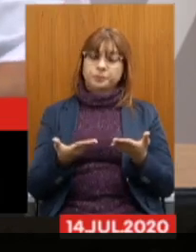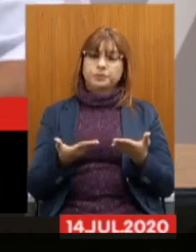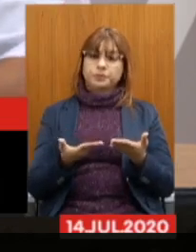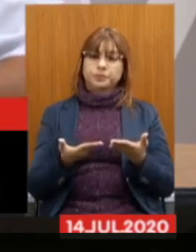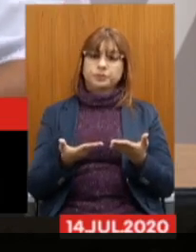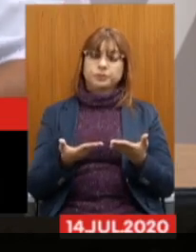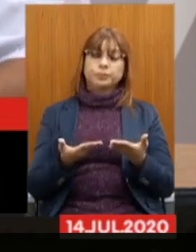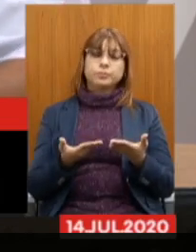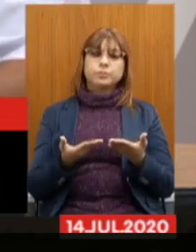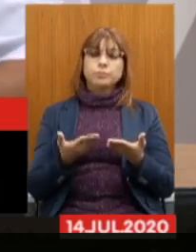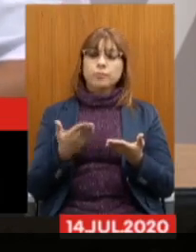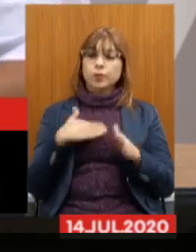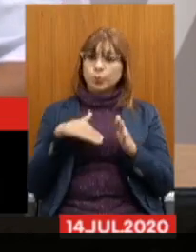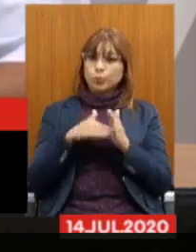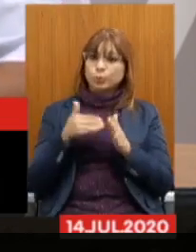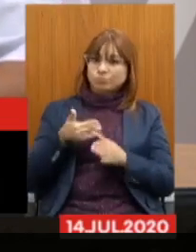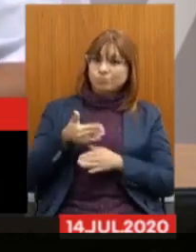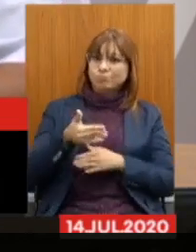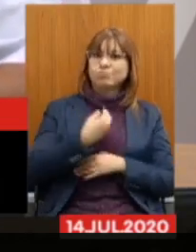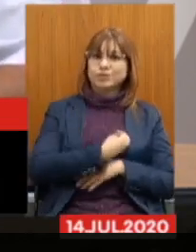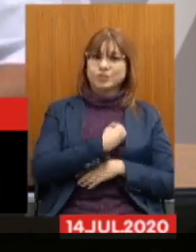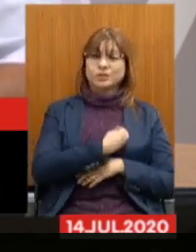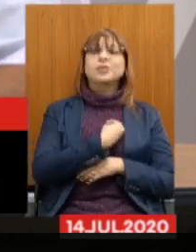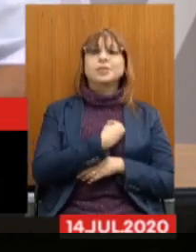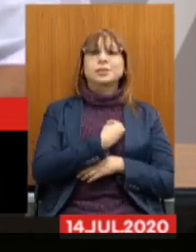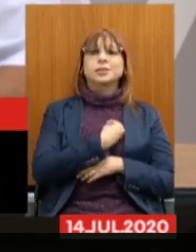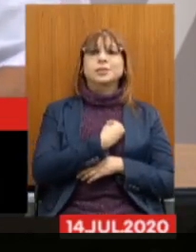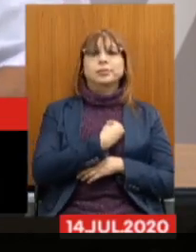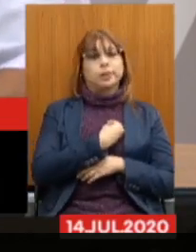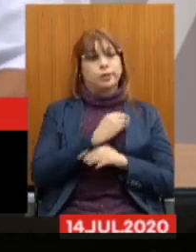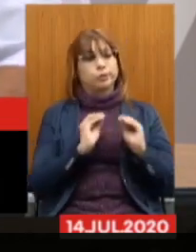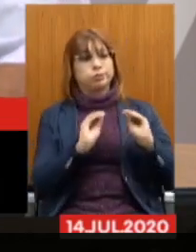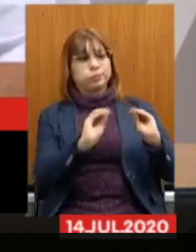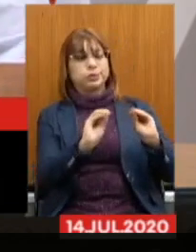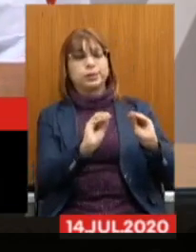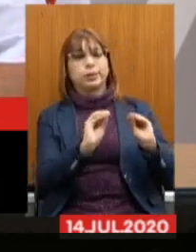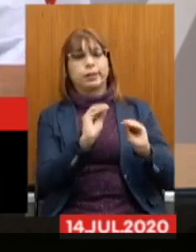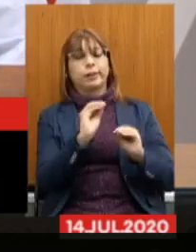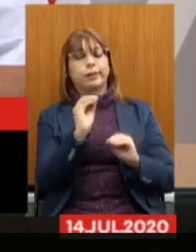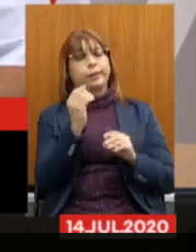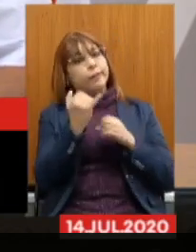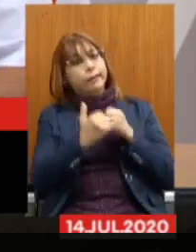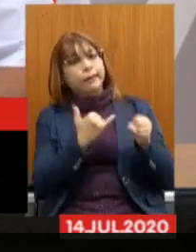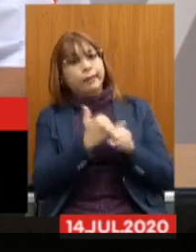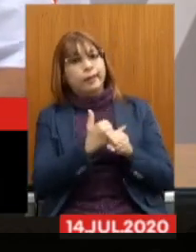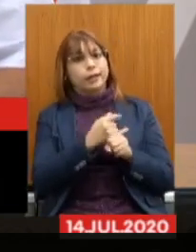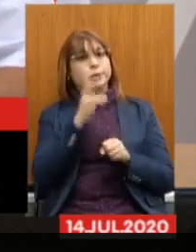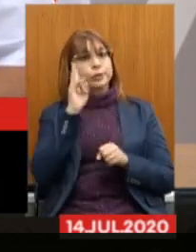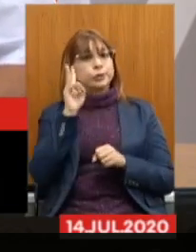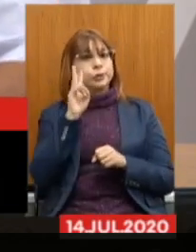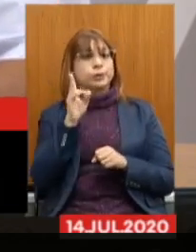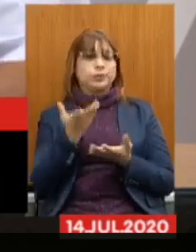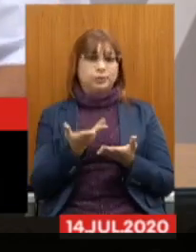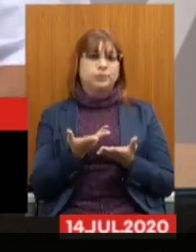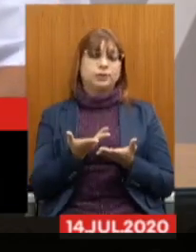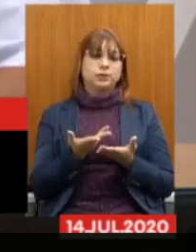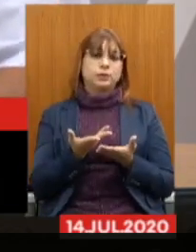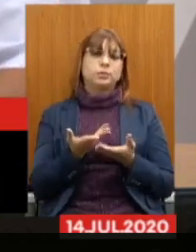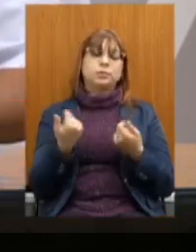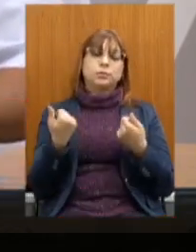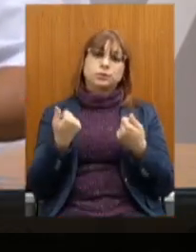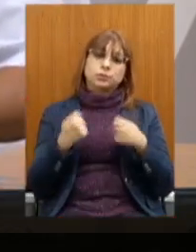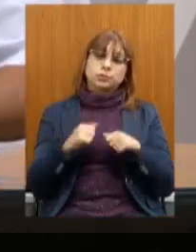dentro da vida pública, ele hoje fica na internet, ele hoje fica na história. E que sejam